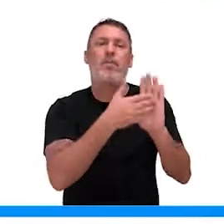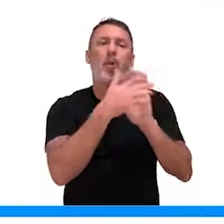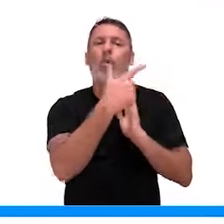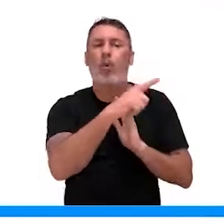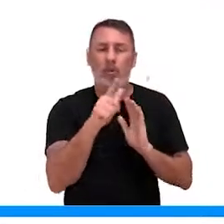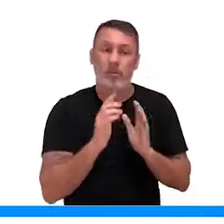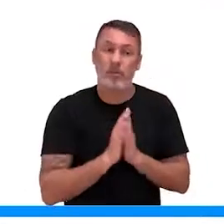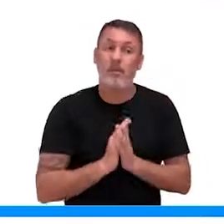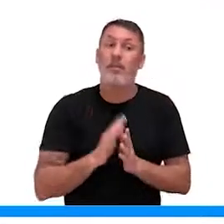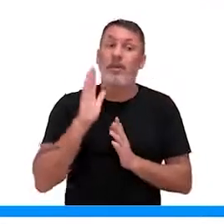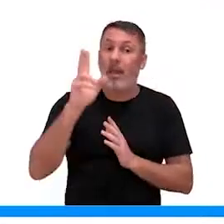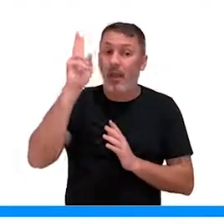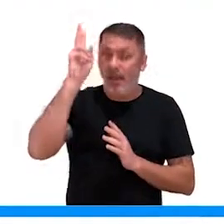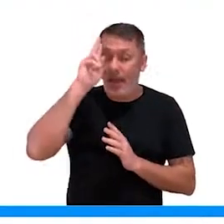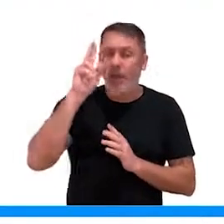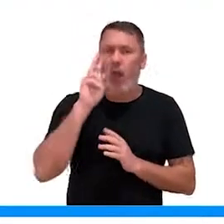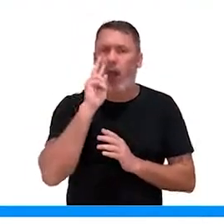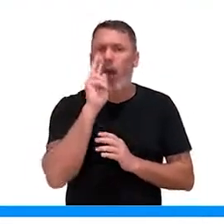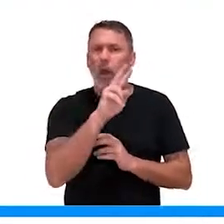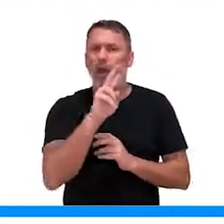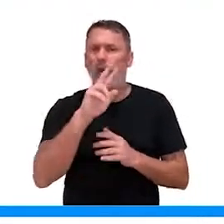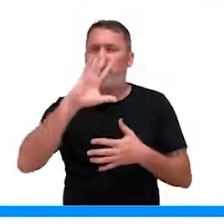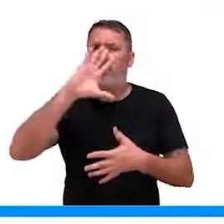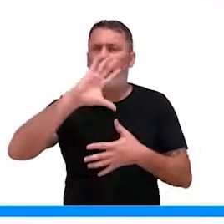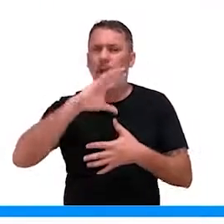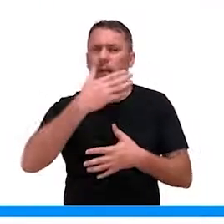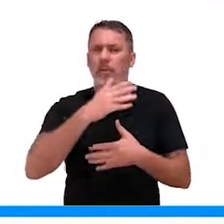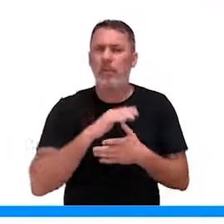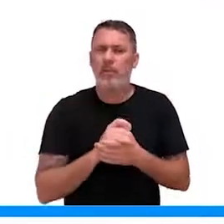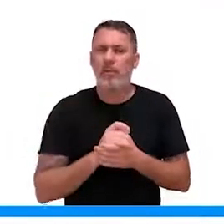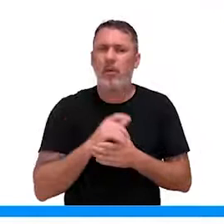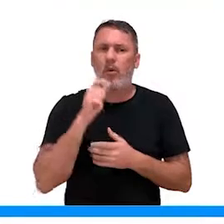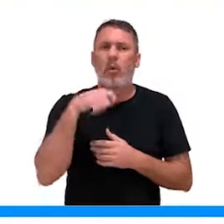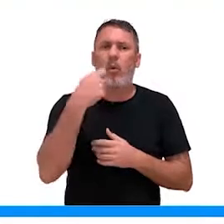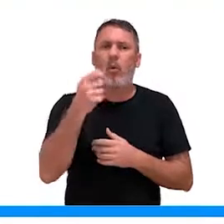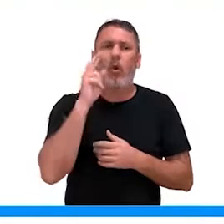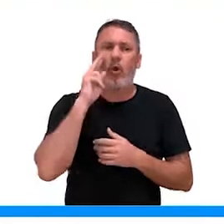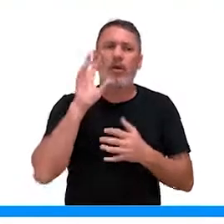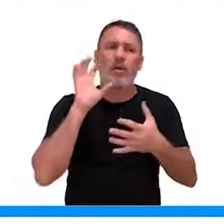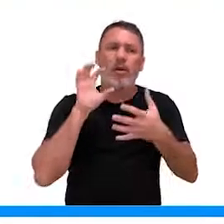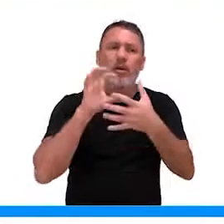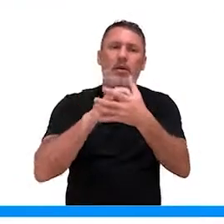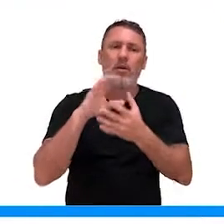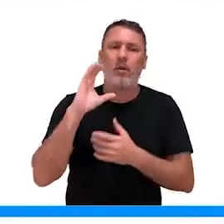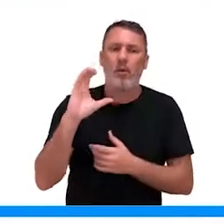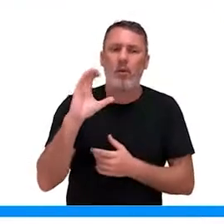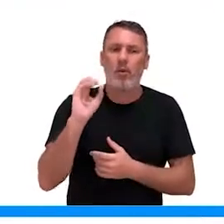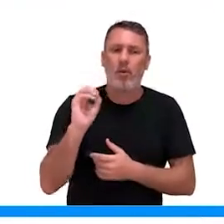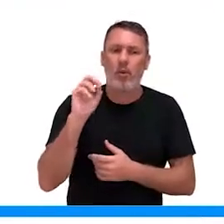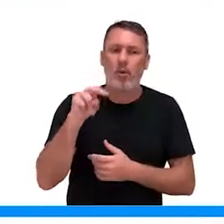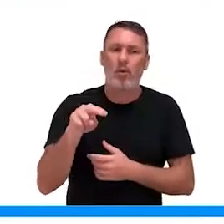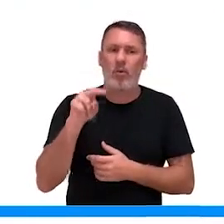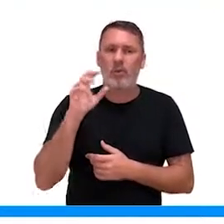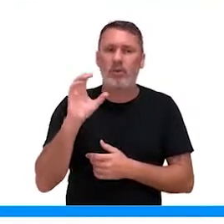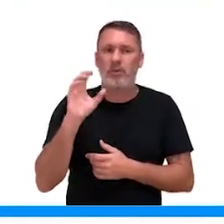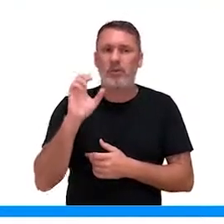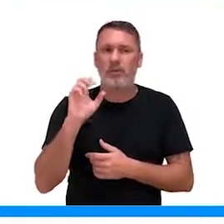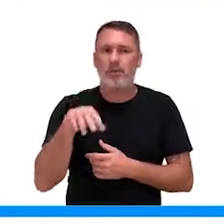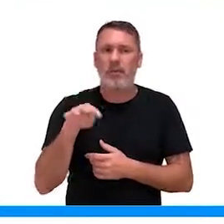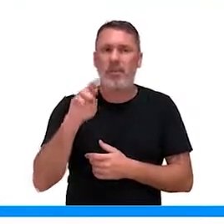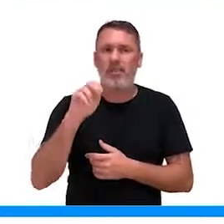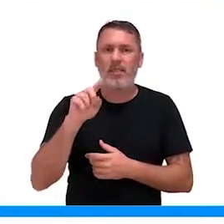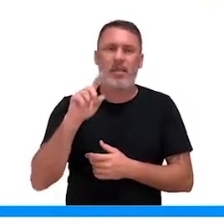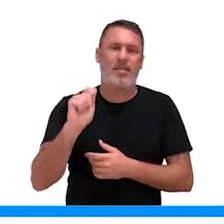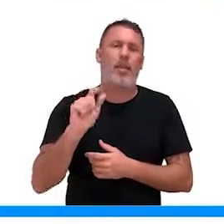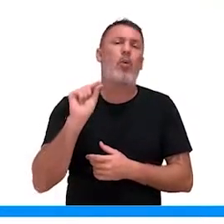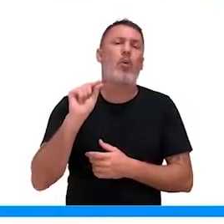tá? Perceba ali que a chamada região concentrada, a região que envolve o sudeste e o sul